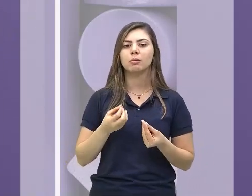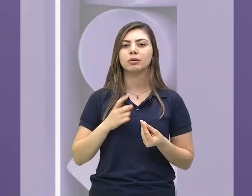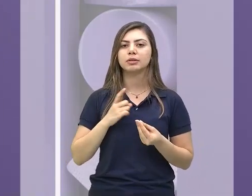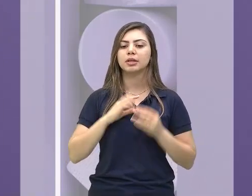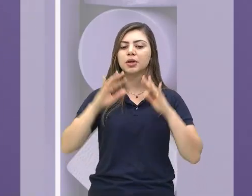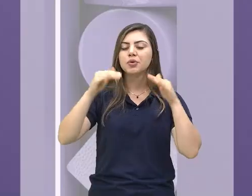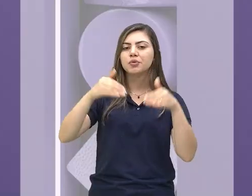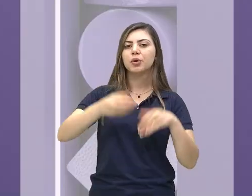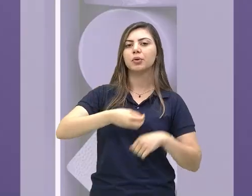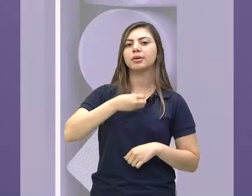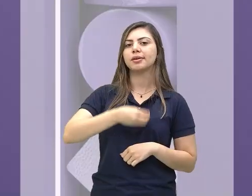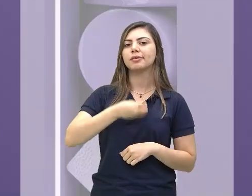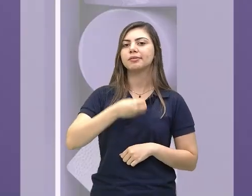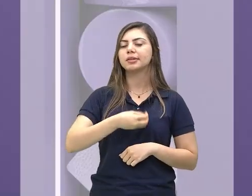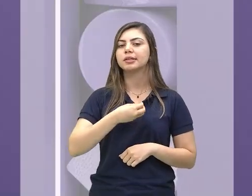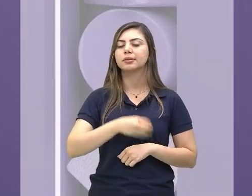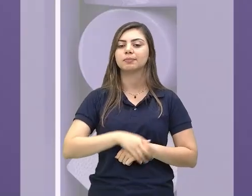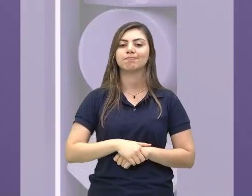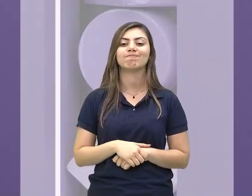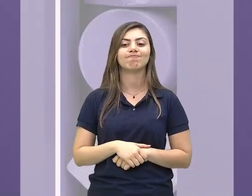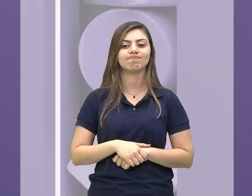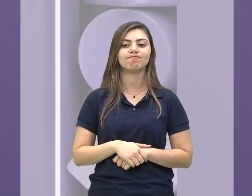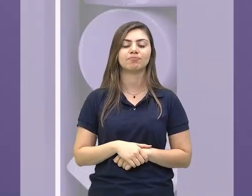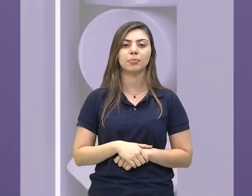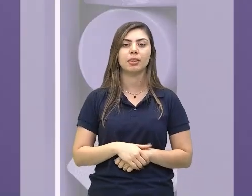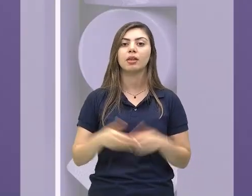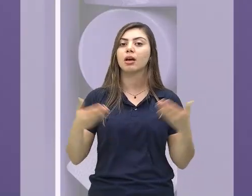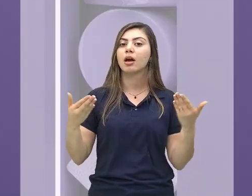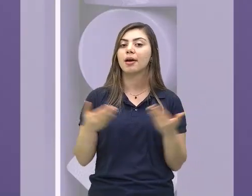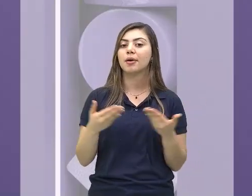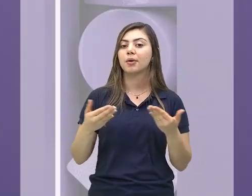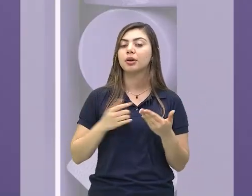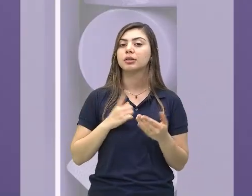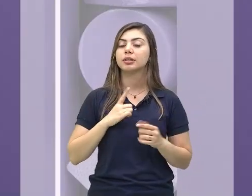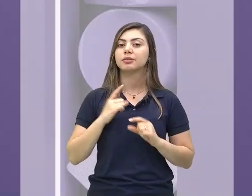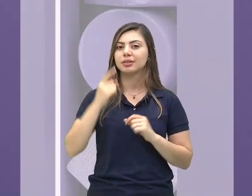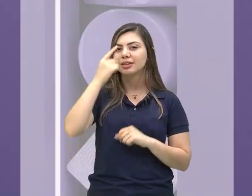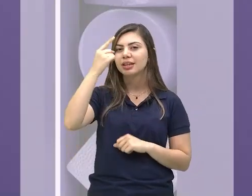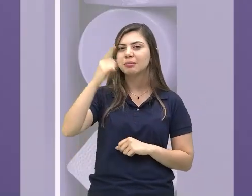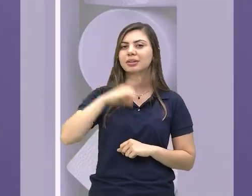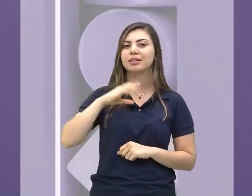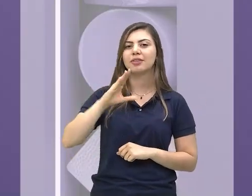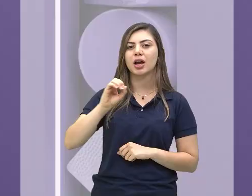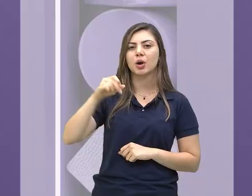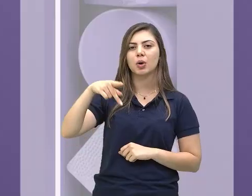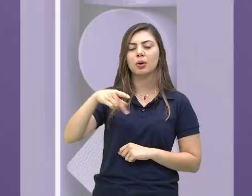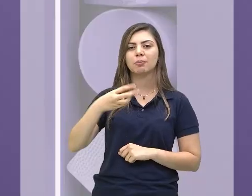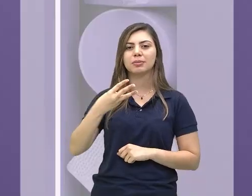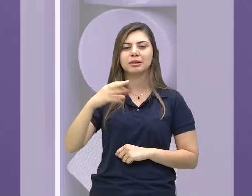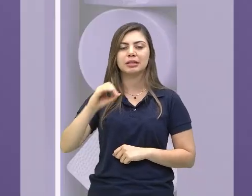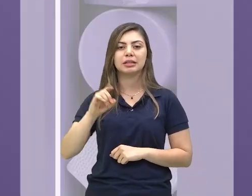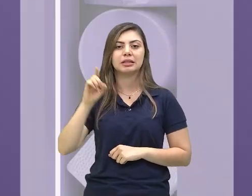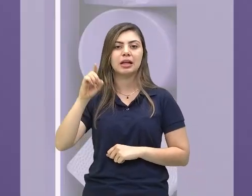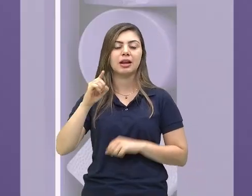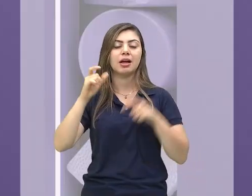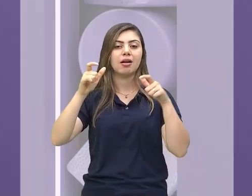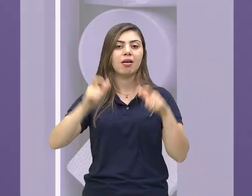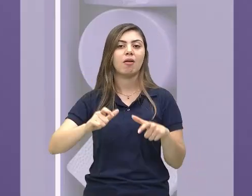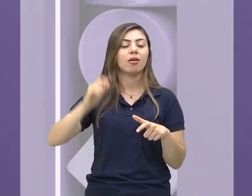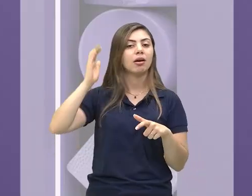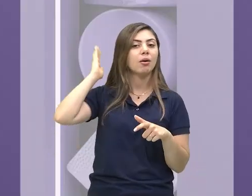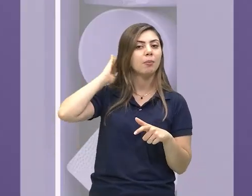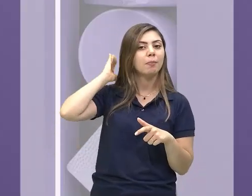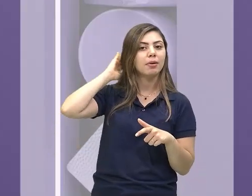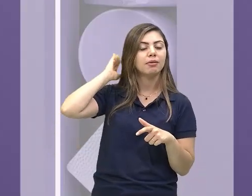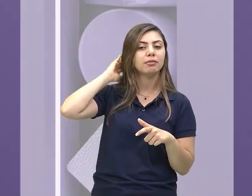vida? Agora nós tivemos há pouco tempo a COP30, né, que aconteceu em Belém do Pará,